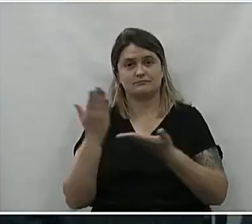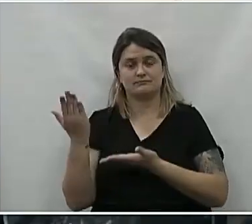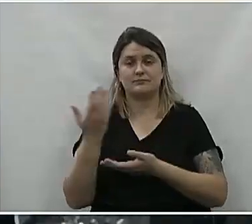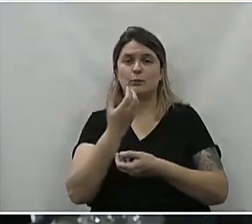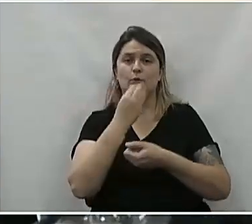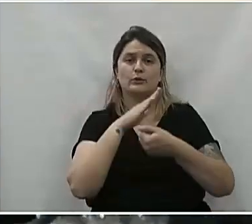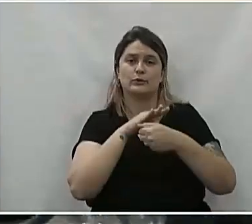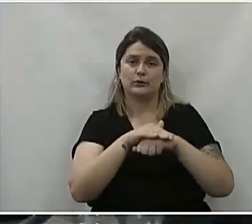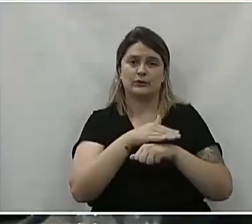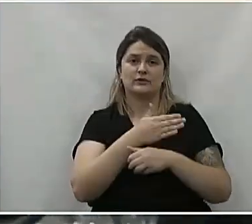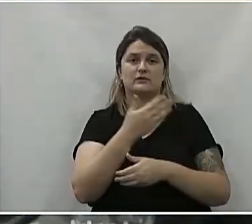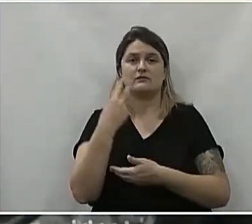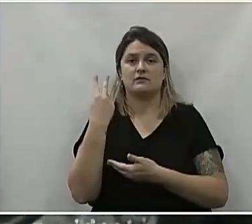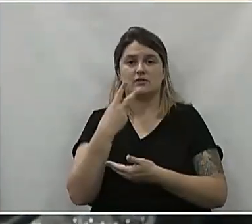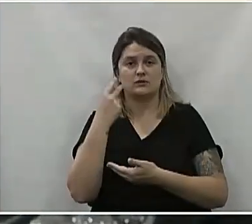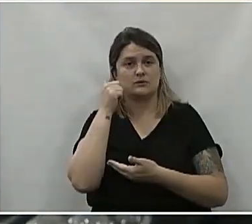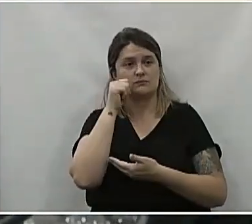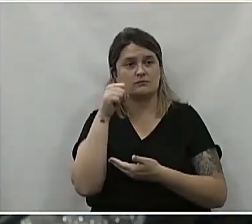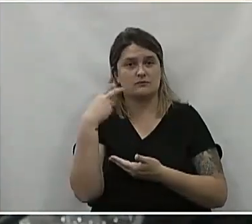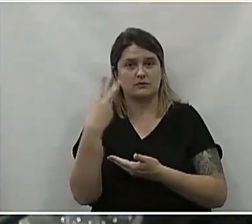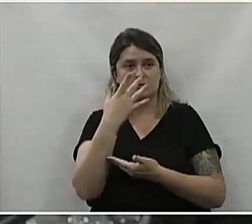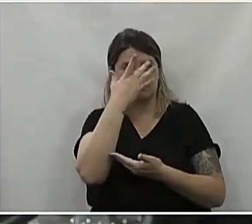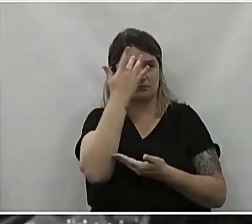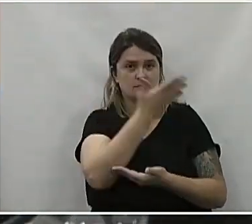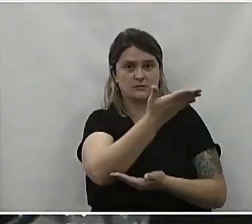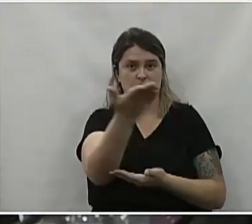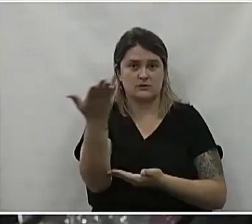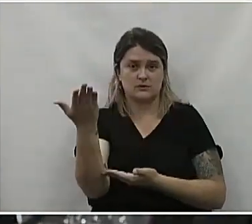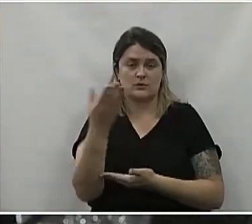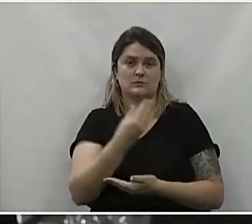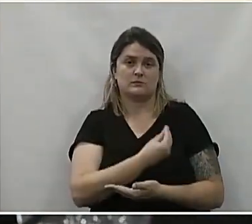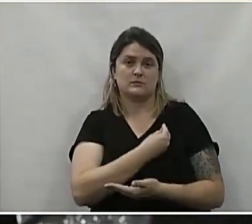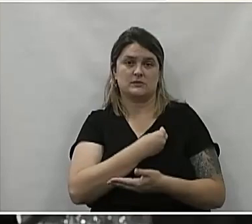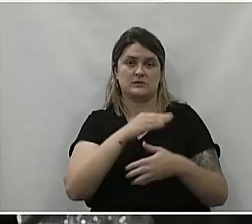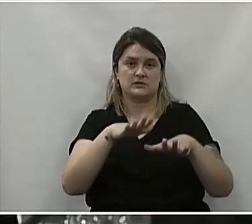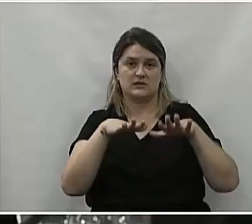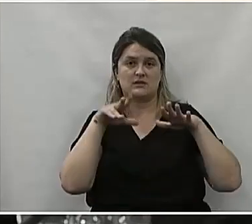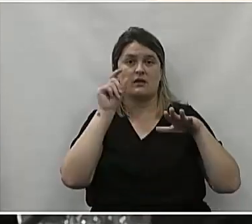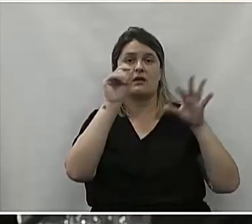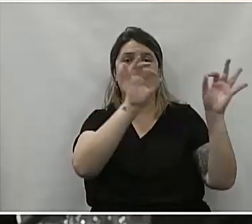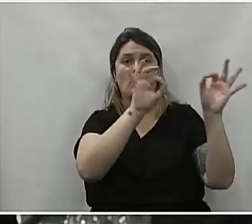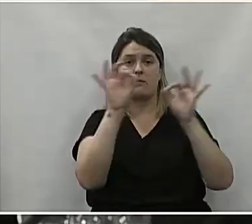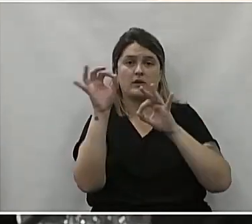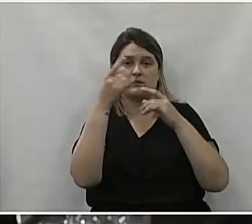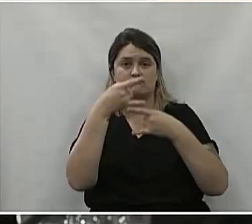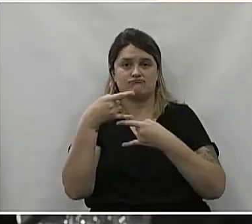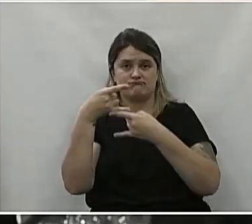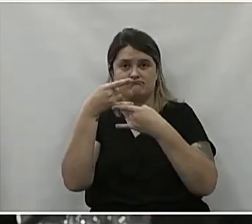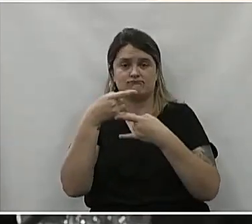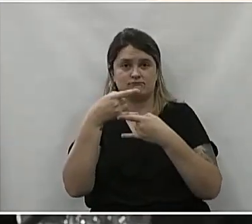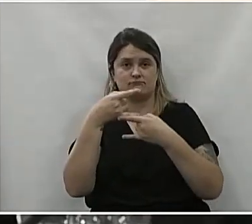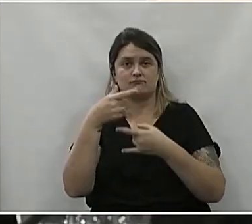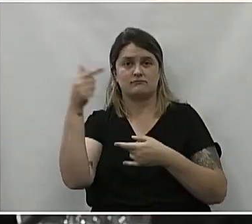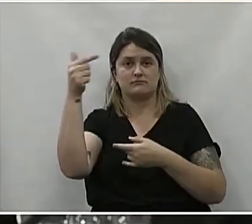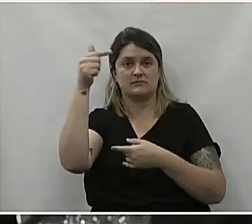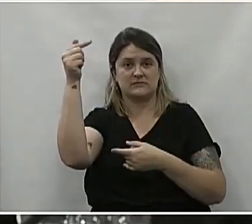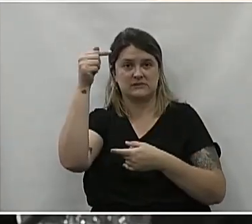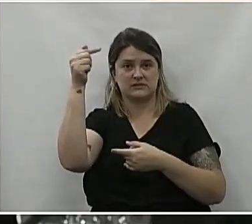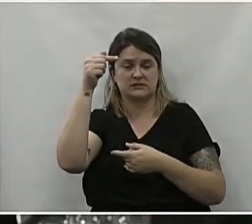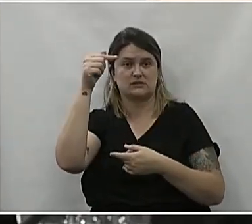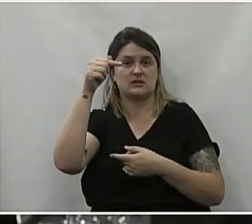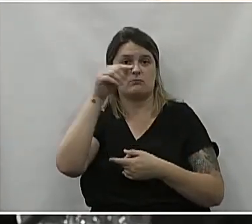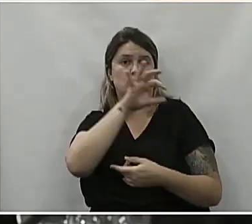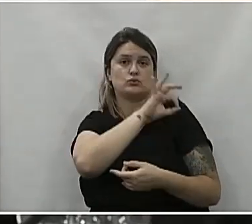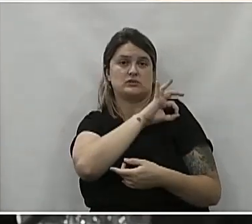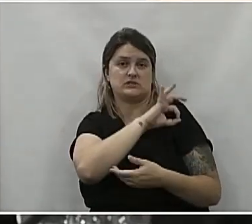Boa noite noite Boa novos colegas A todos Que se encontram Aqui Que nos assistem Também De suas casas Ao 27º Sempre parabéns Pelo